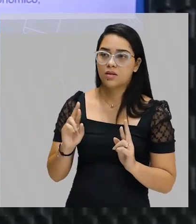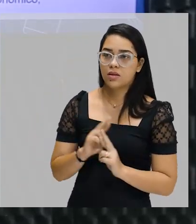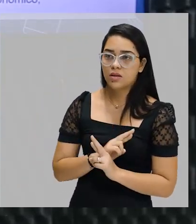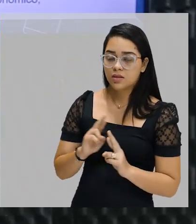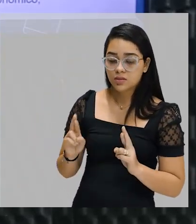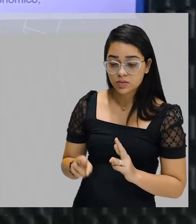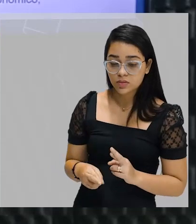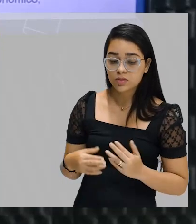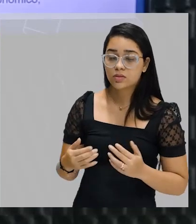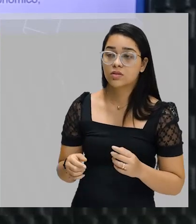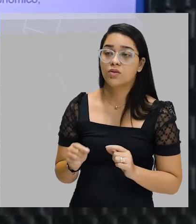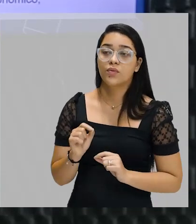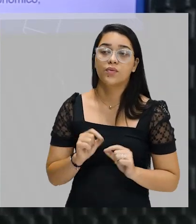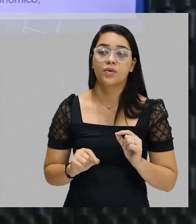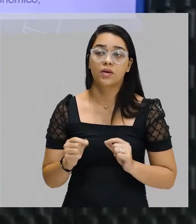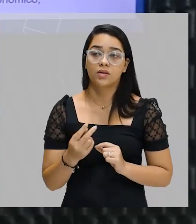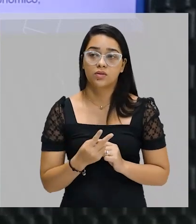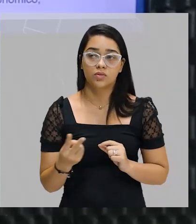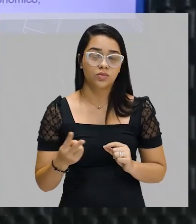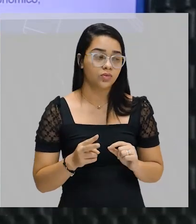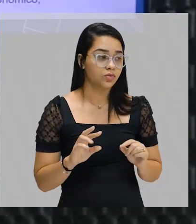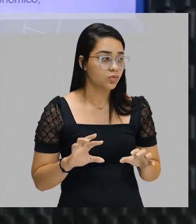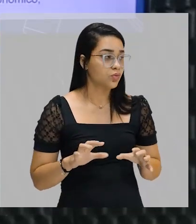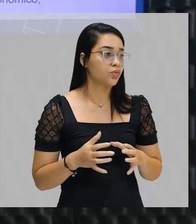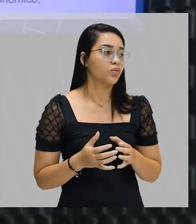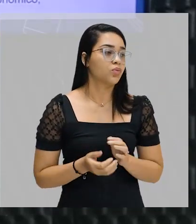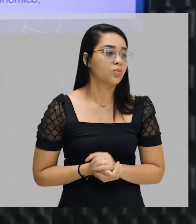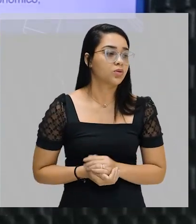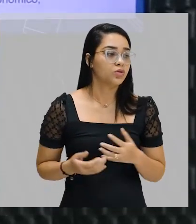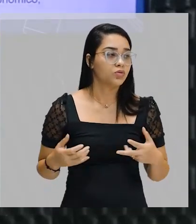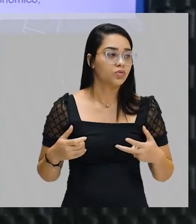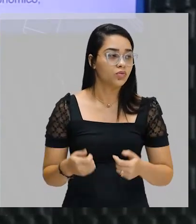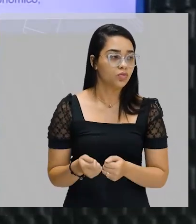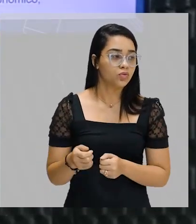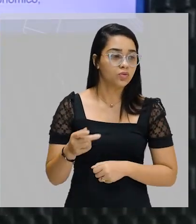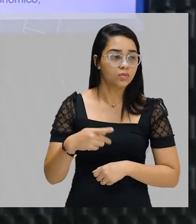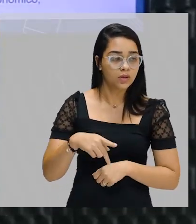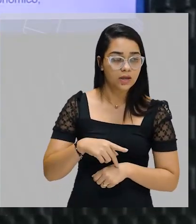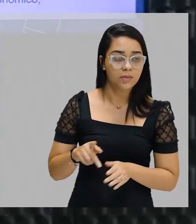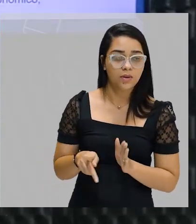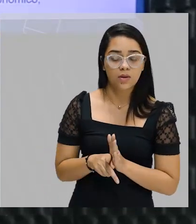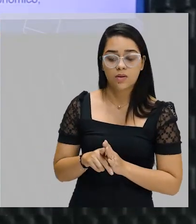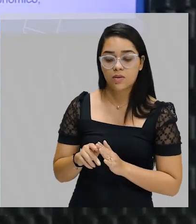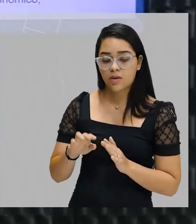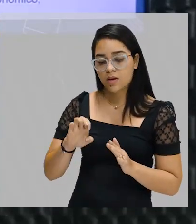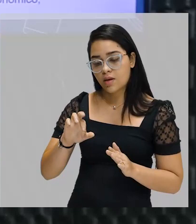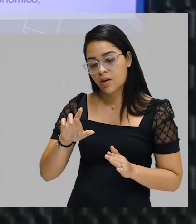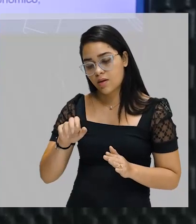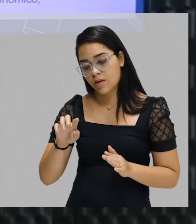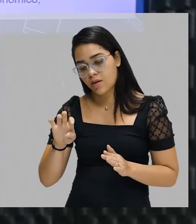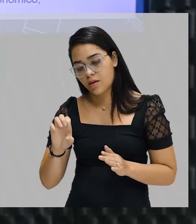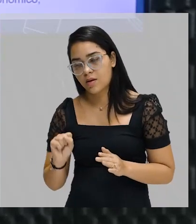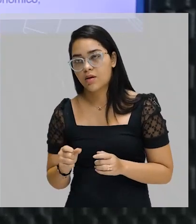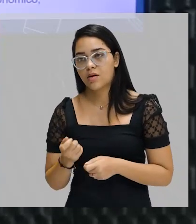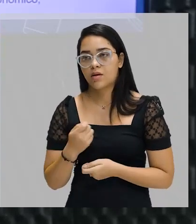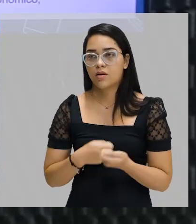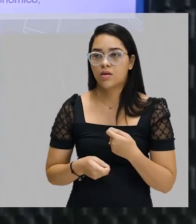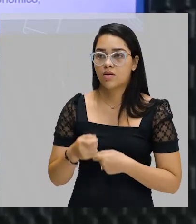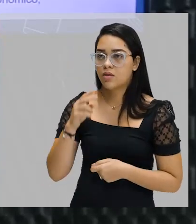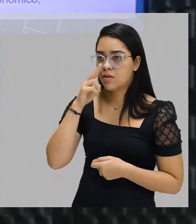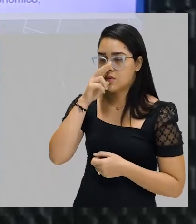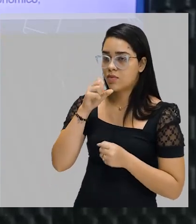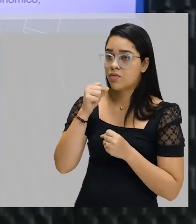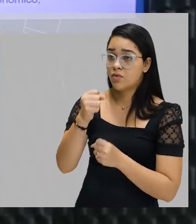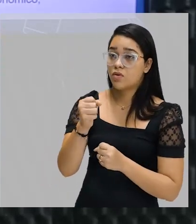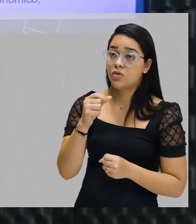relações econômicas entre estes integrantes, tá certo? Todos eles países emergentes, países com economias aí fortes,